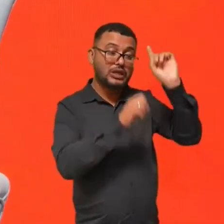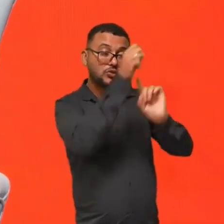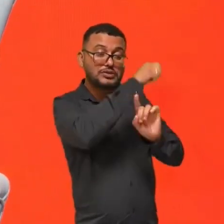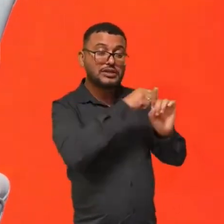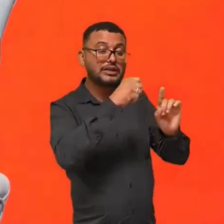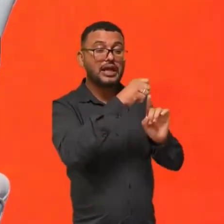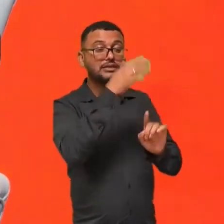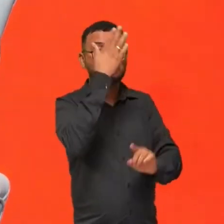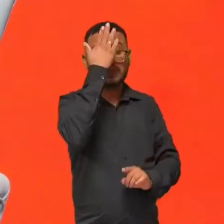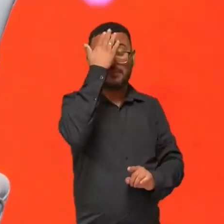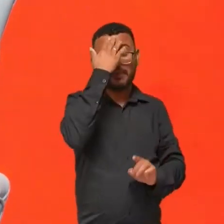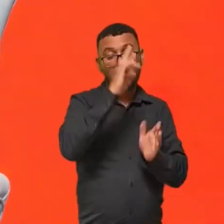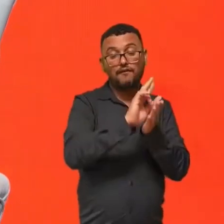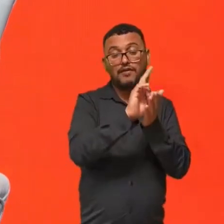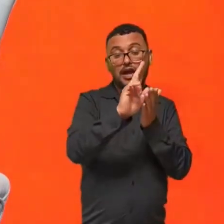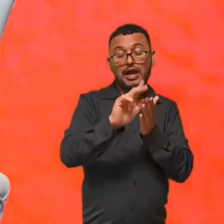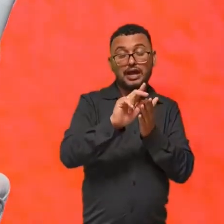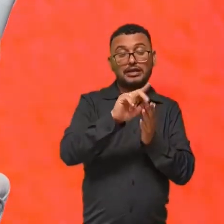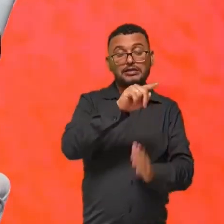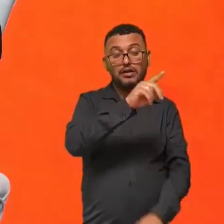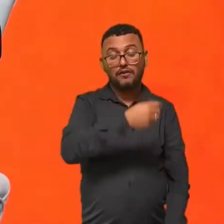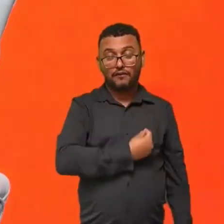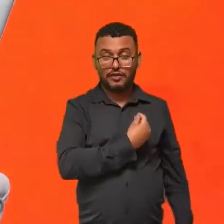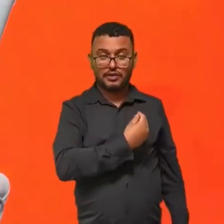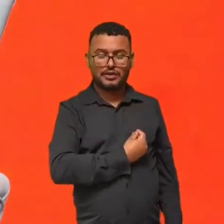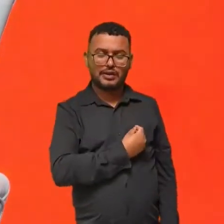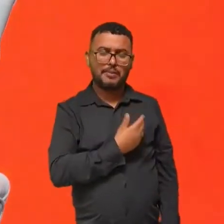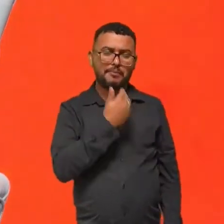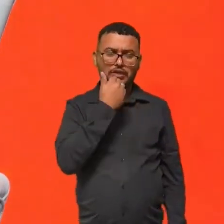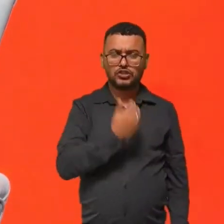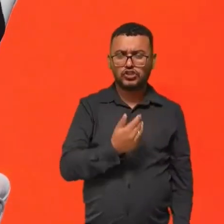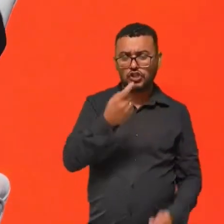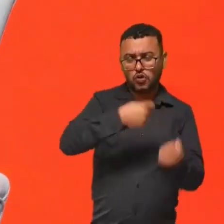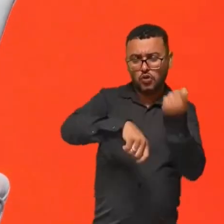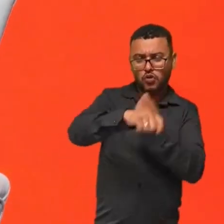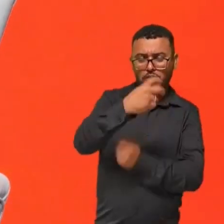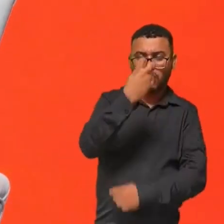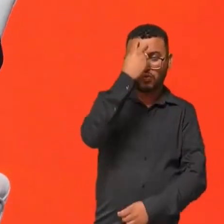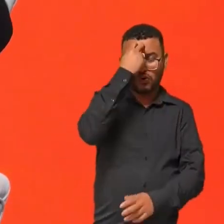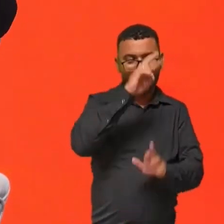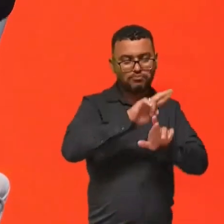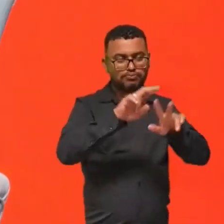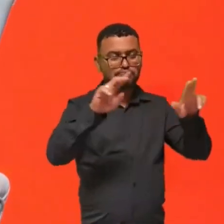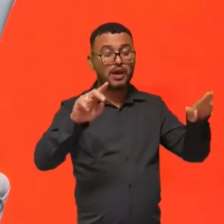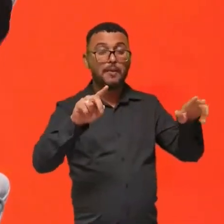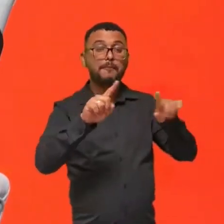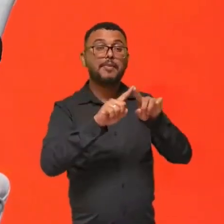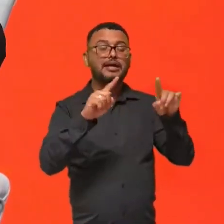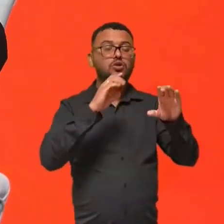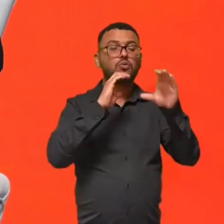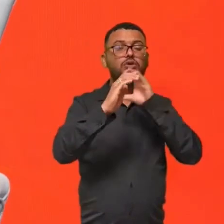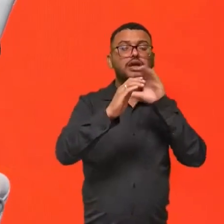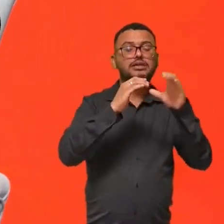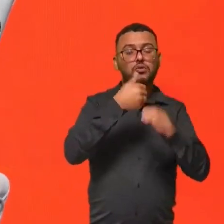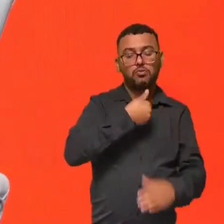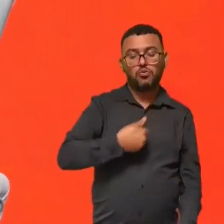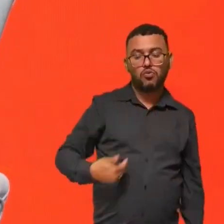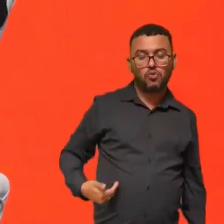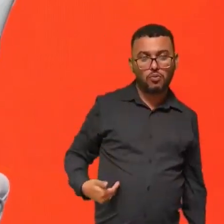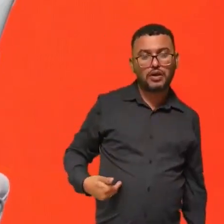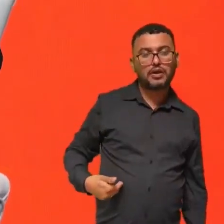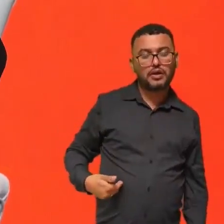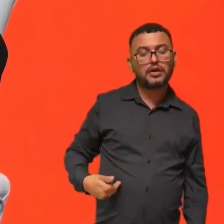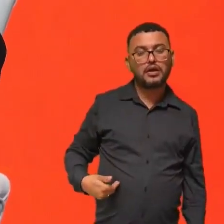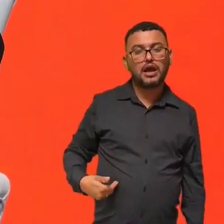demandas e diferenças econômicas e culturais. Para ele, a comunicação pública, que é a comunicação que a gente está falando aqui, a comunicação